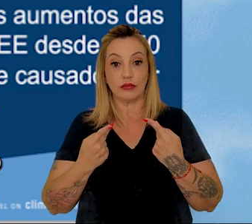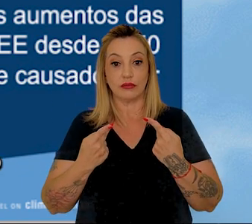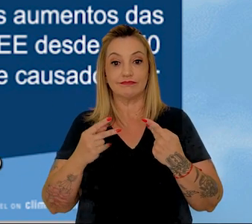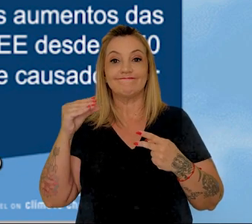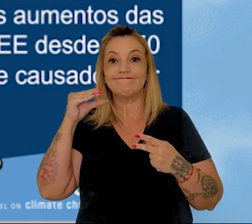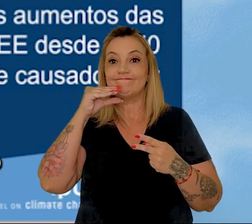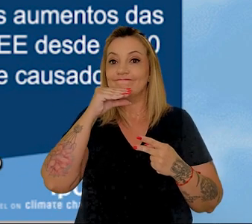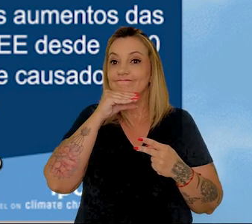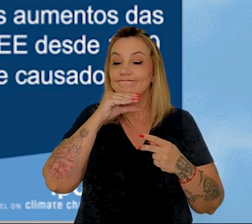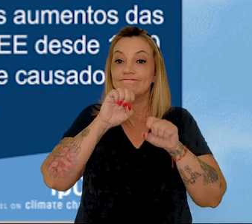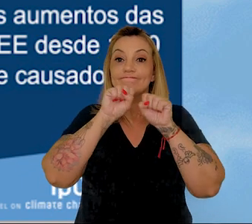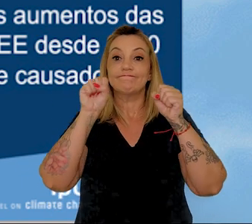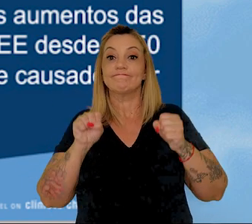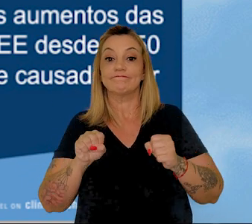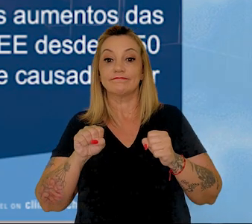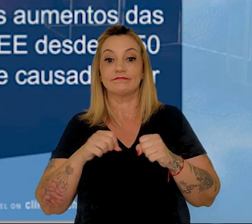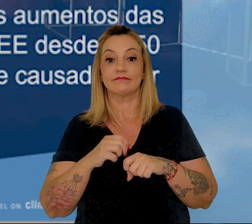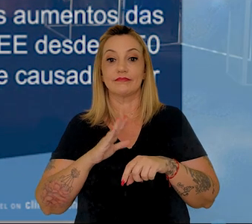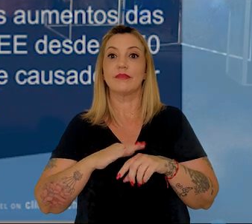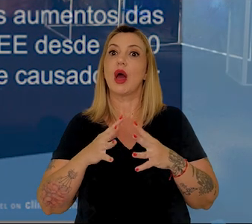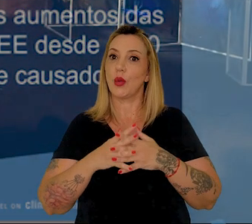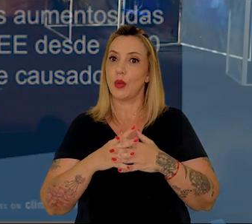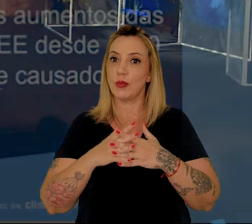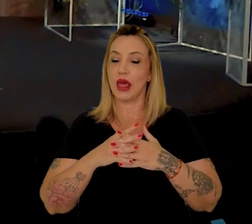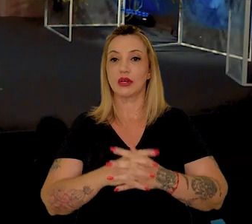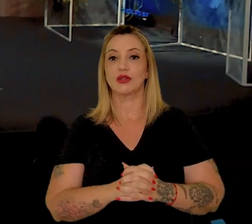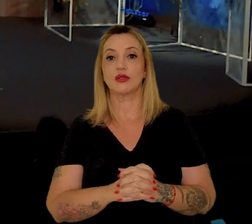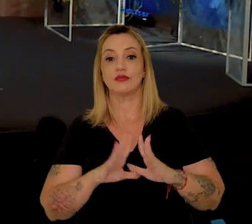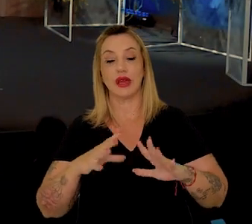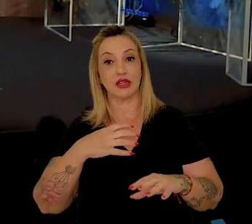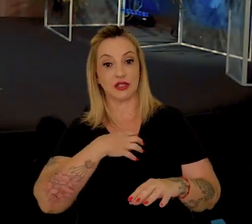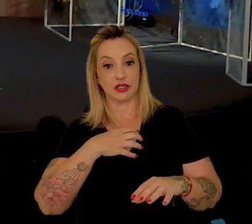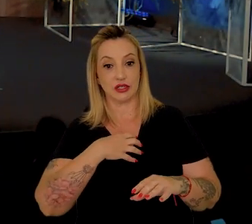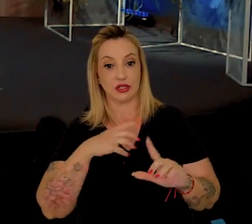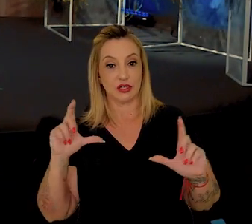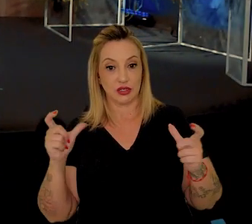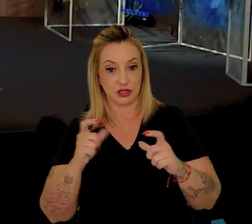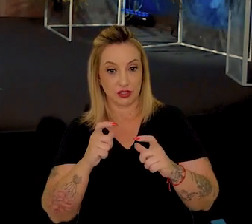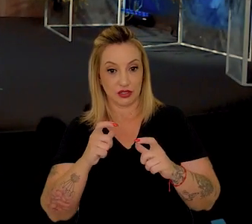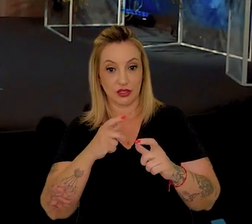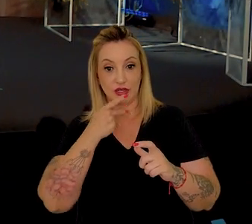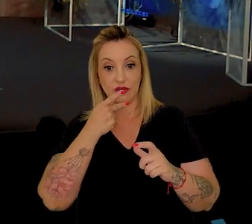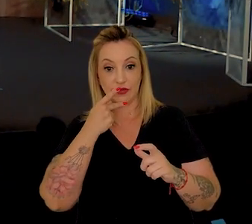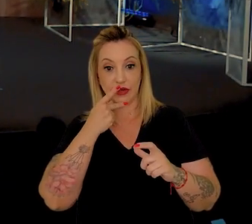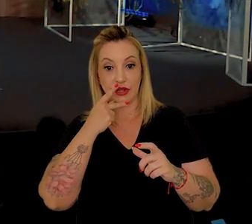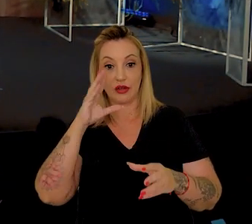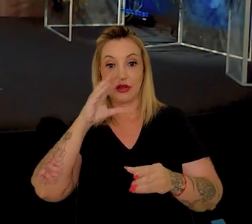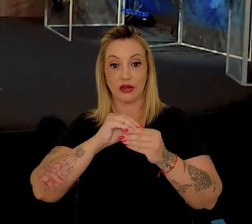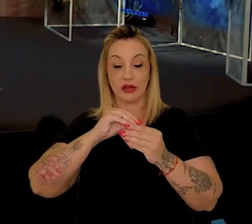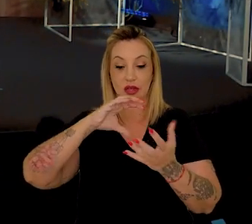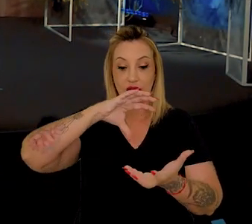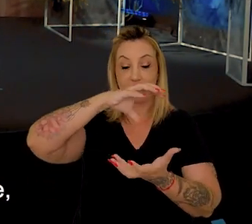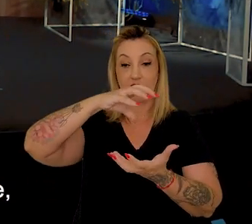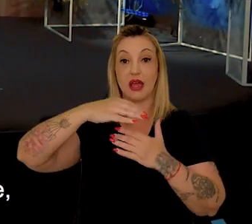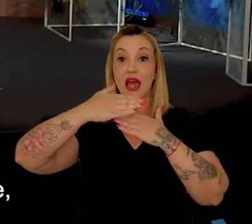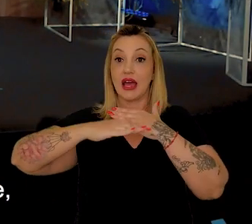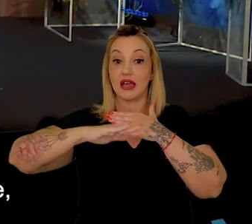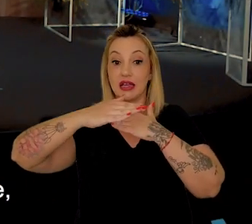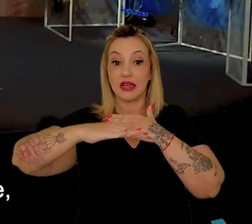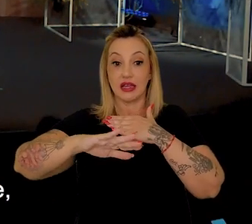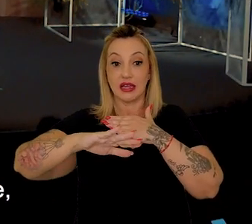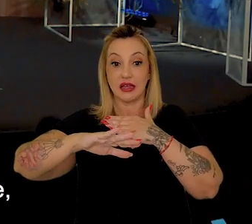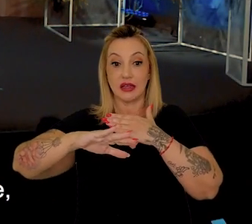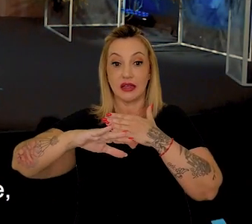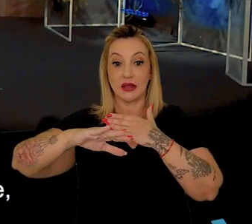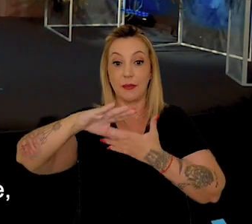climático o sistema climático Na verdade é um pouco mais complexo mas de uma maneira reduzida a gente fala que ele é composto da atmosfera do Oceano da criosfera